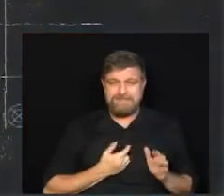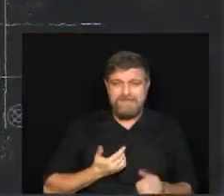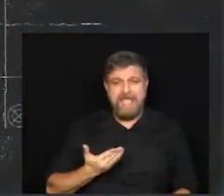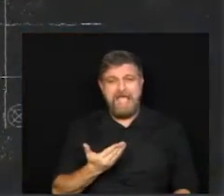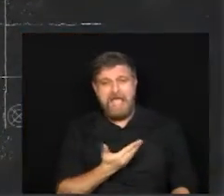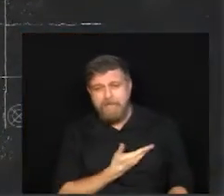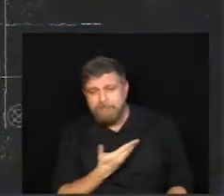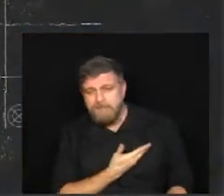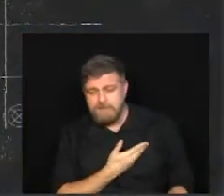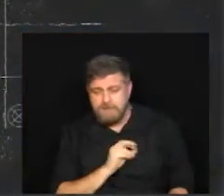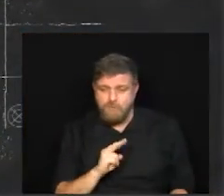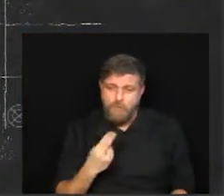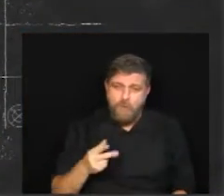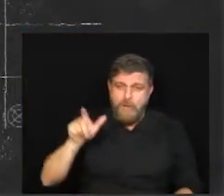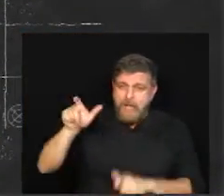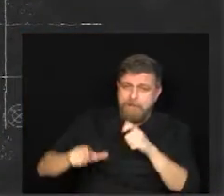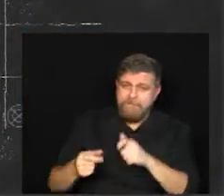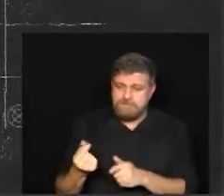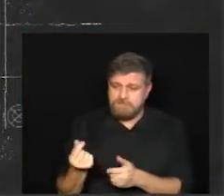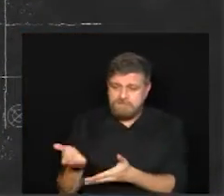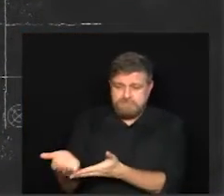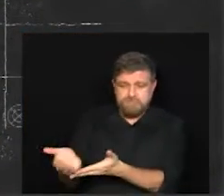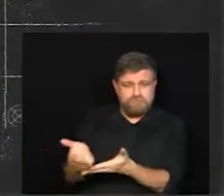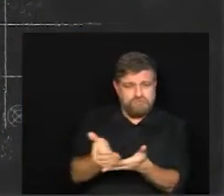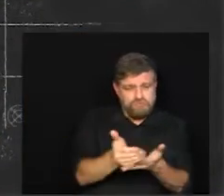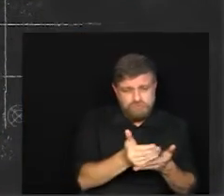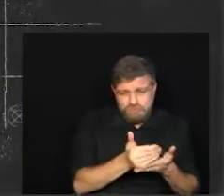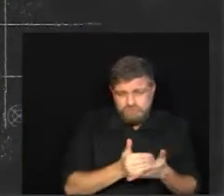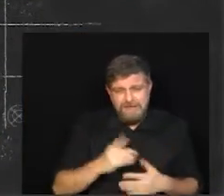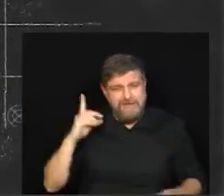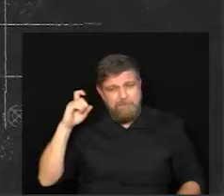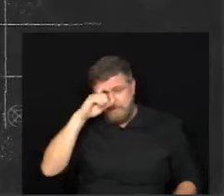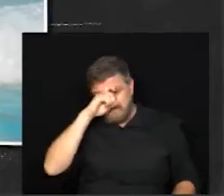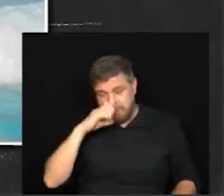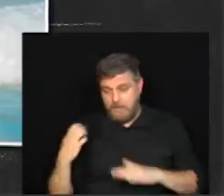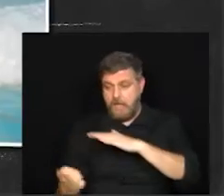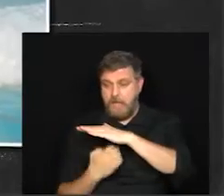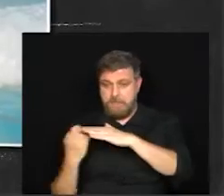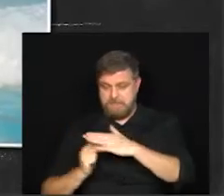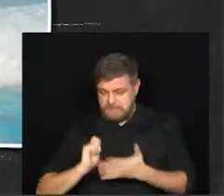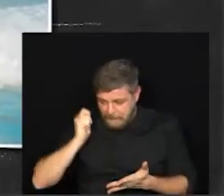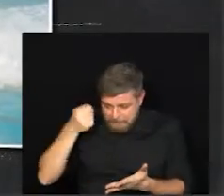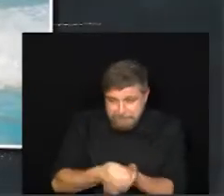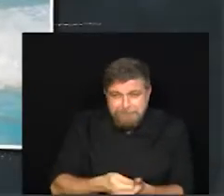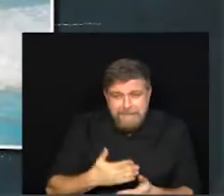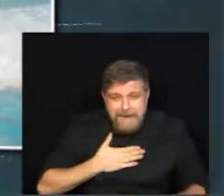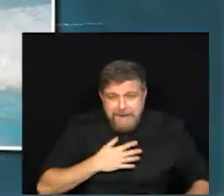ou de alguém que dá uma ajuda, sabe? É muito difícil ter uma empresa que realmente